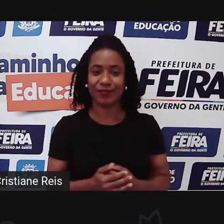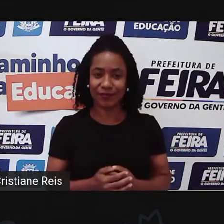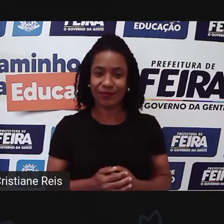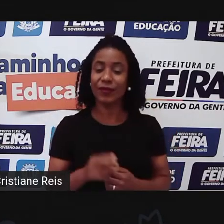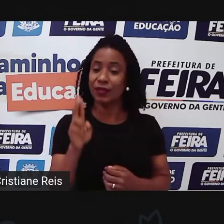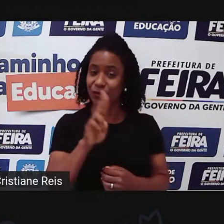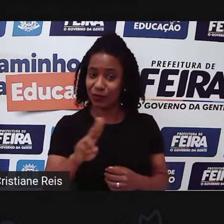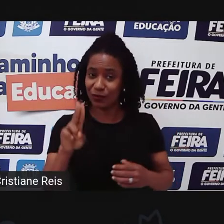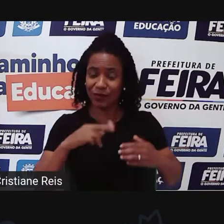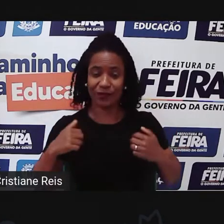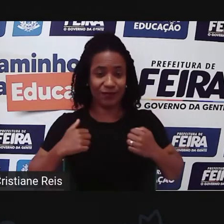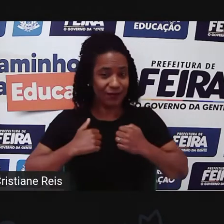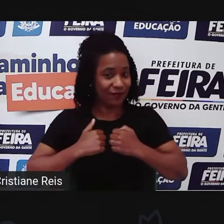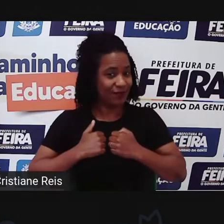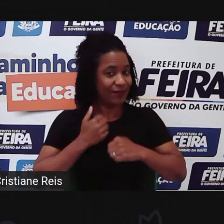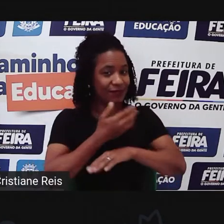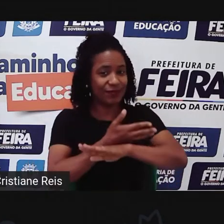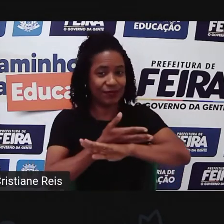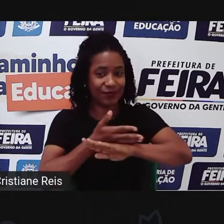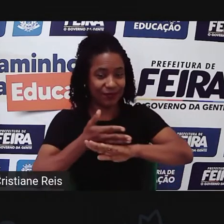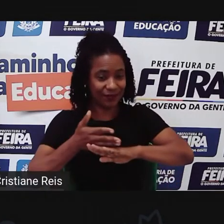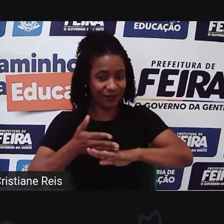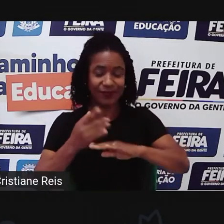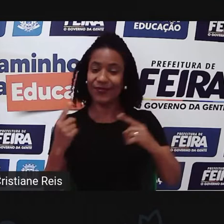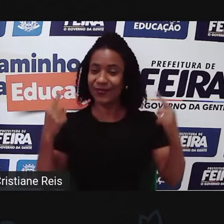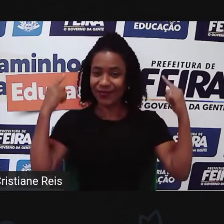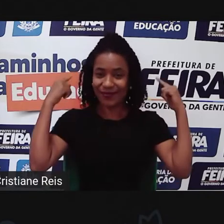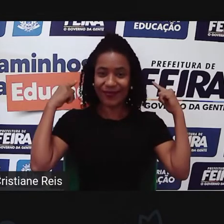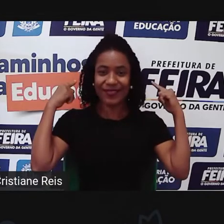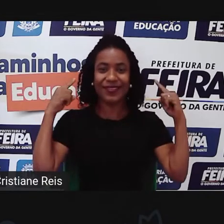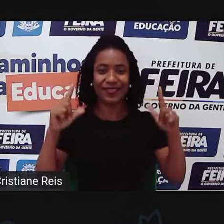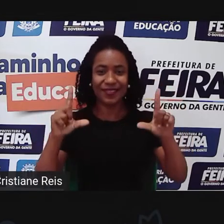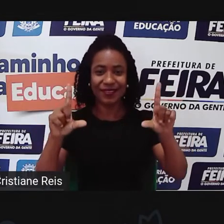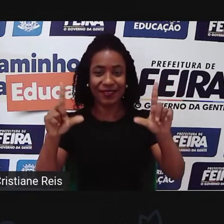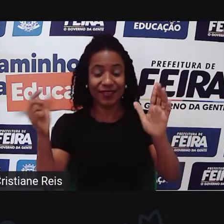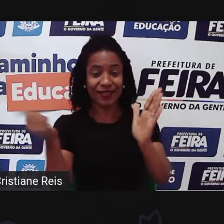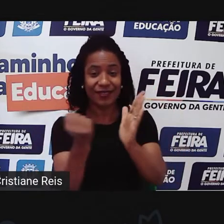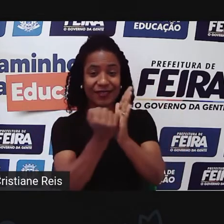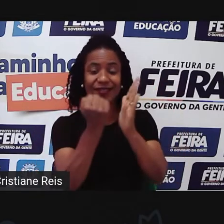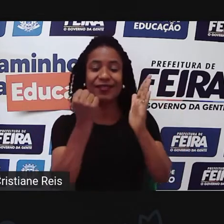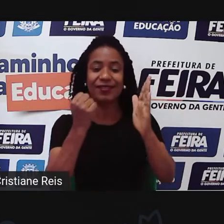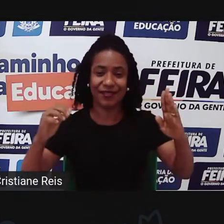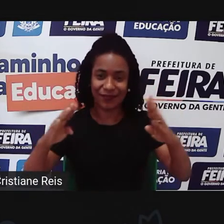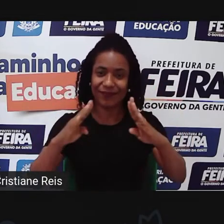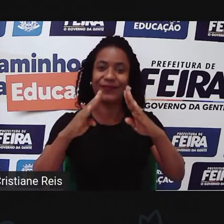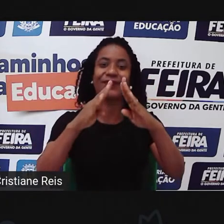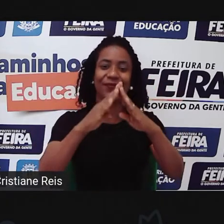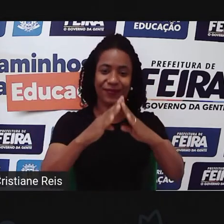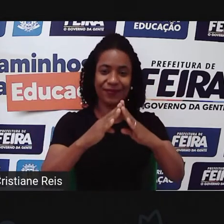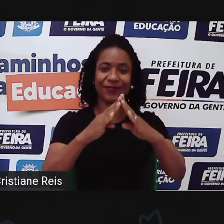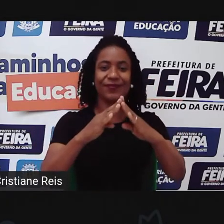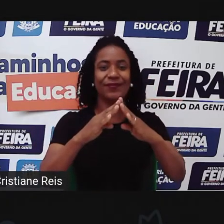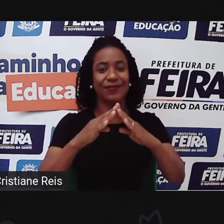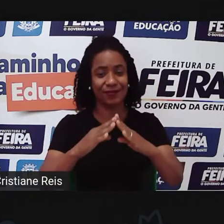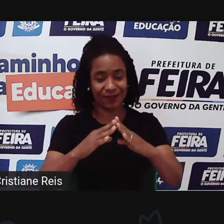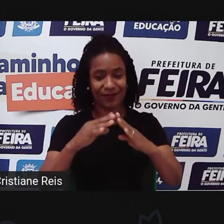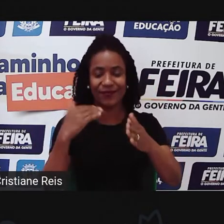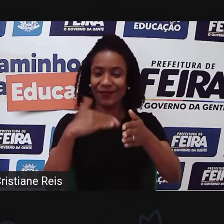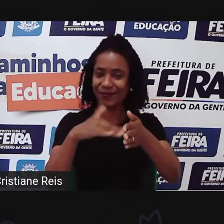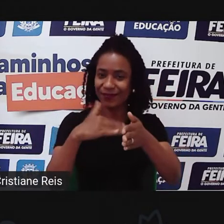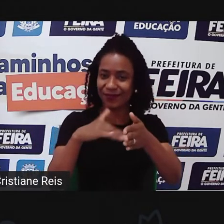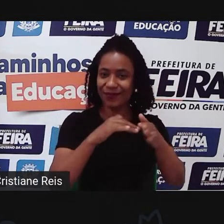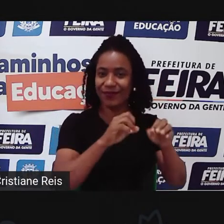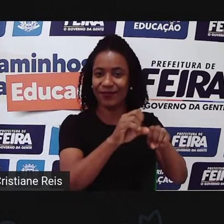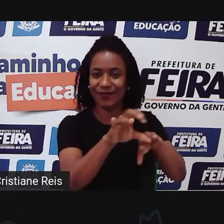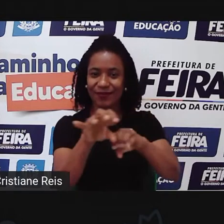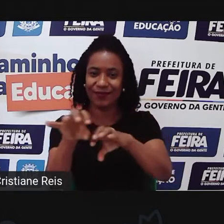também o guardapó branco. E na parte de trás do vídeo vocês podem visualizar um painel com logomarcas da Secretaria de